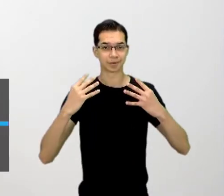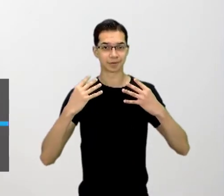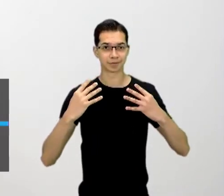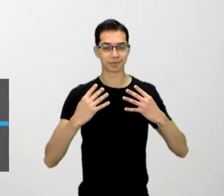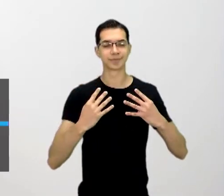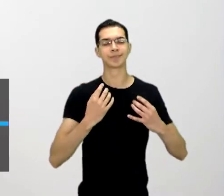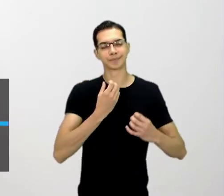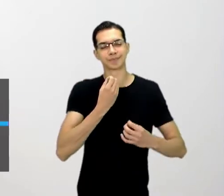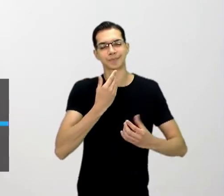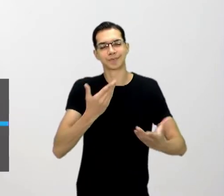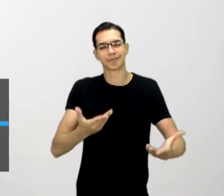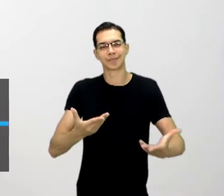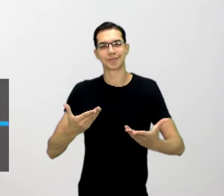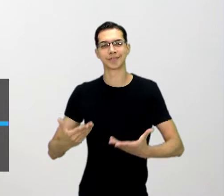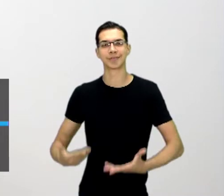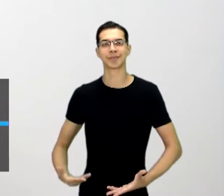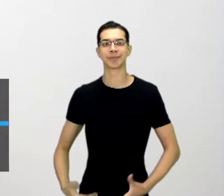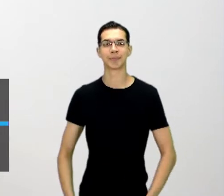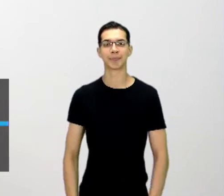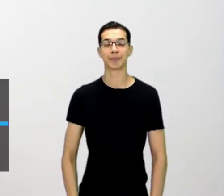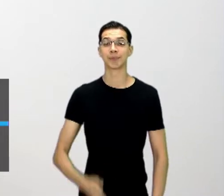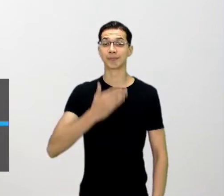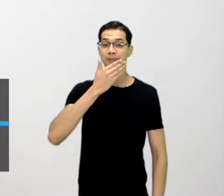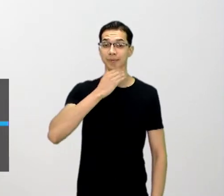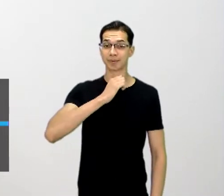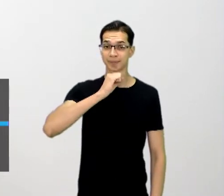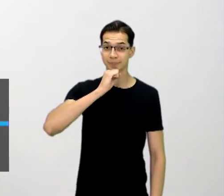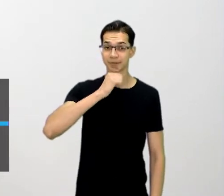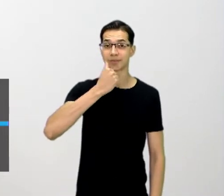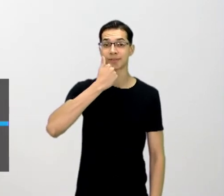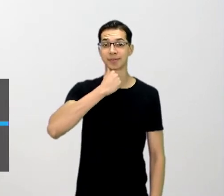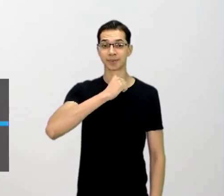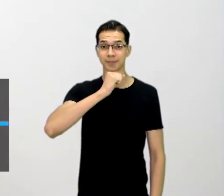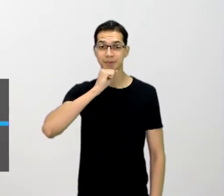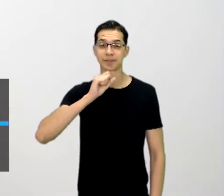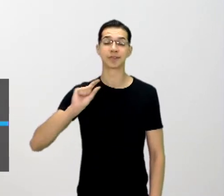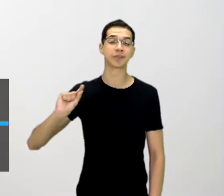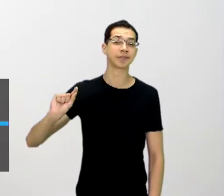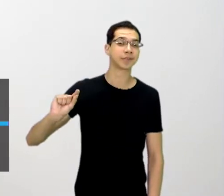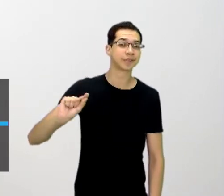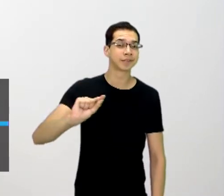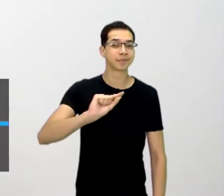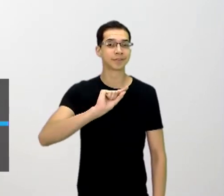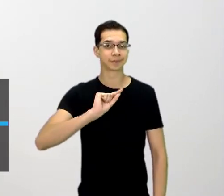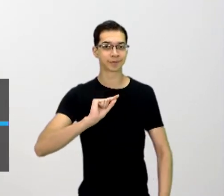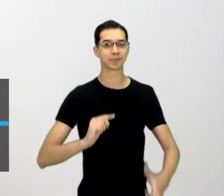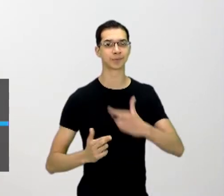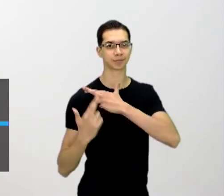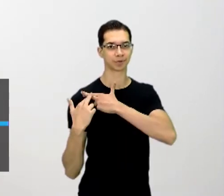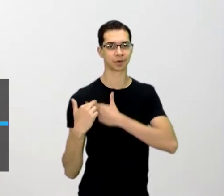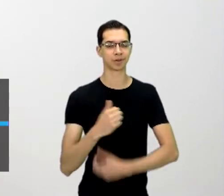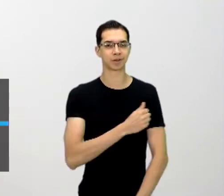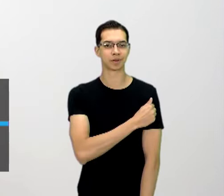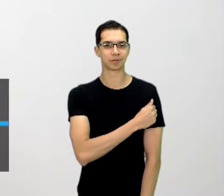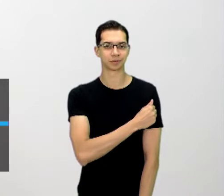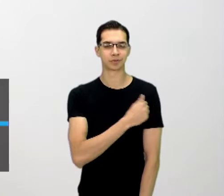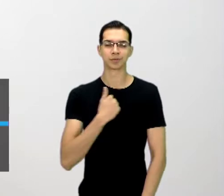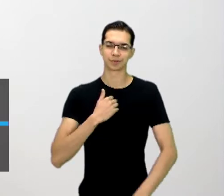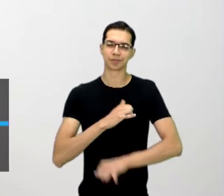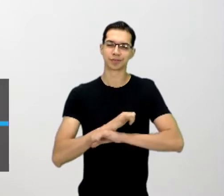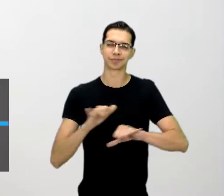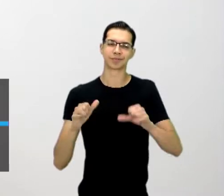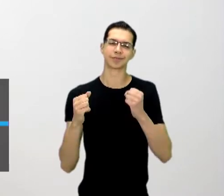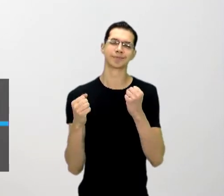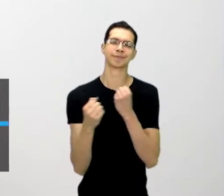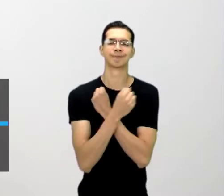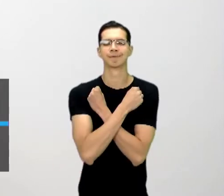muito bem-vindos. Para os pais responsáveis dos nossos alunos, também vai aí o meu abraço e sejam todos